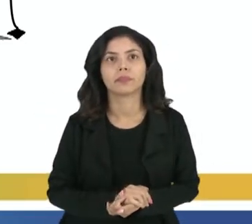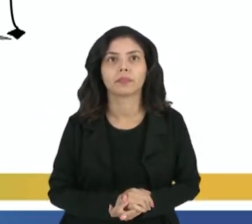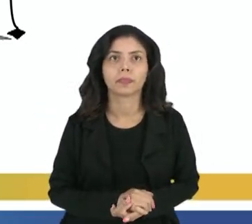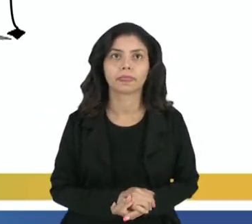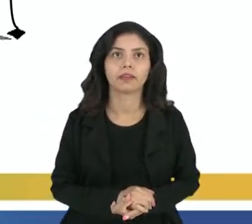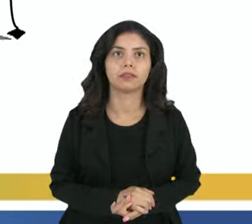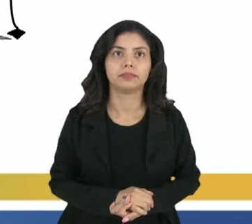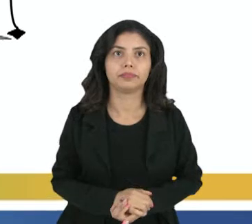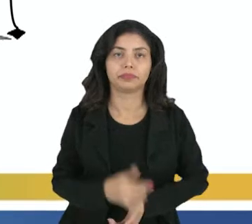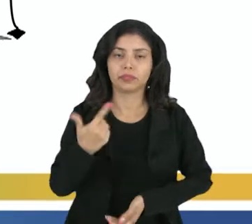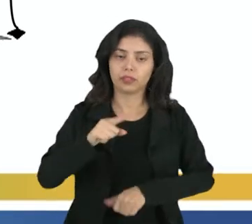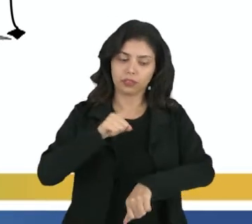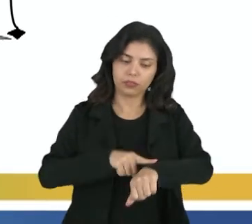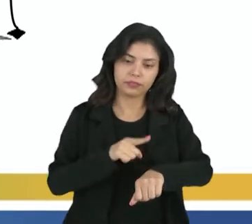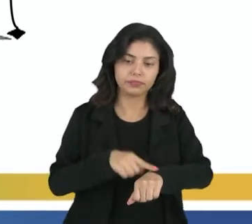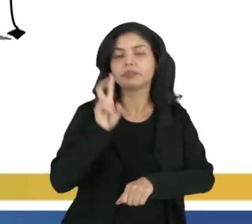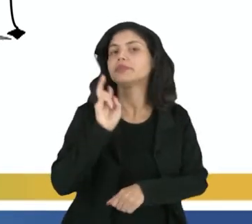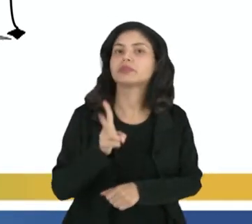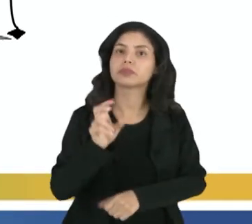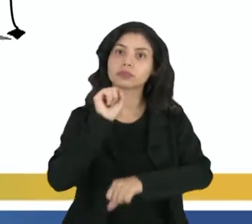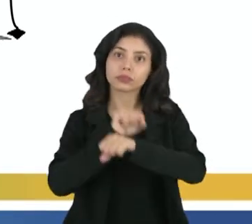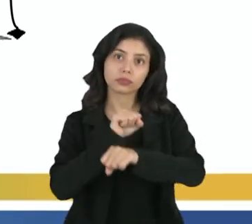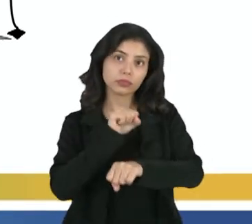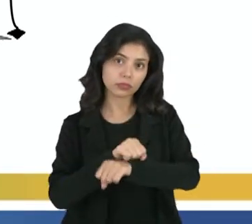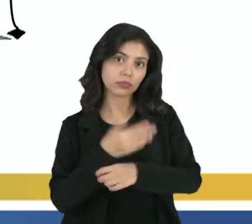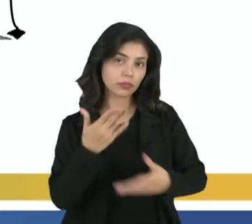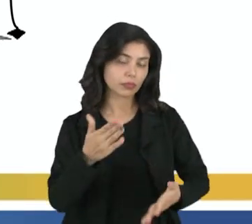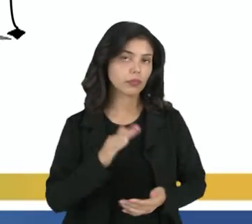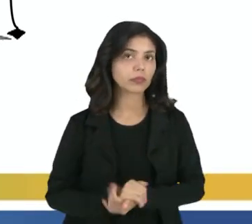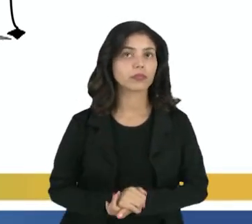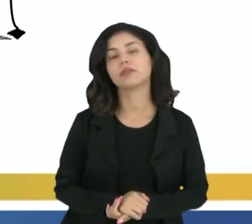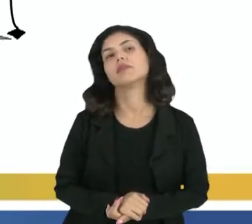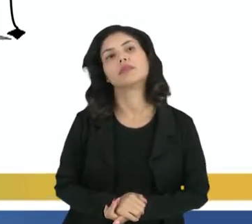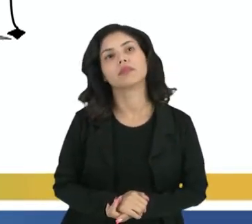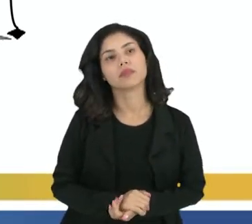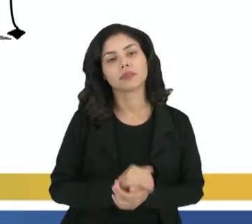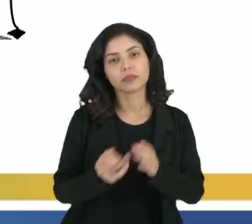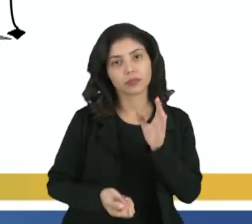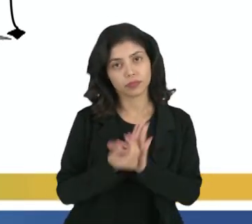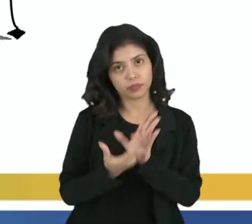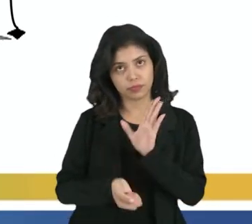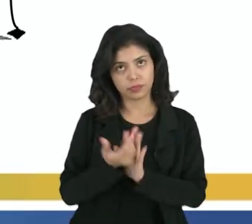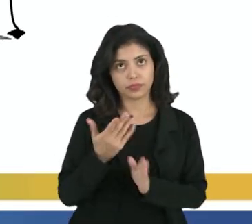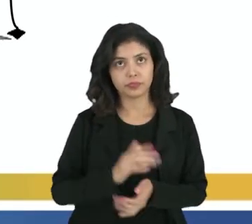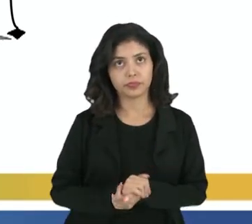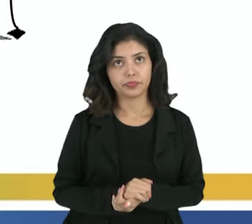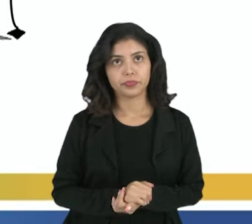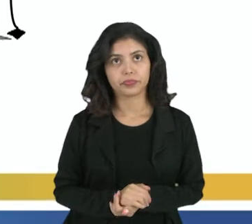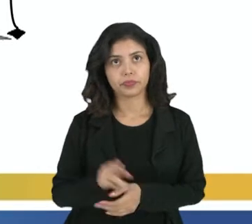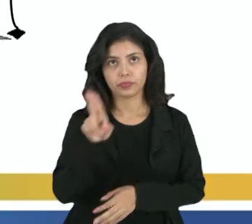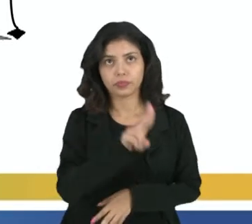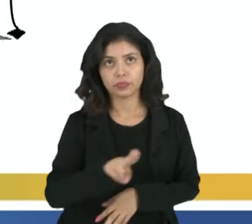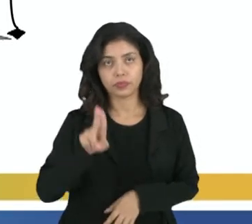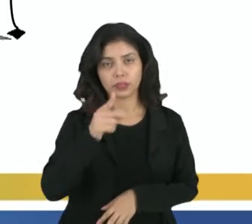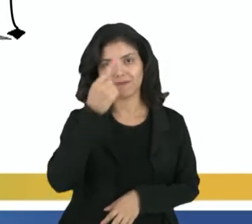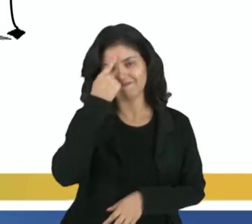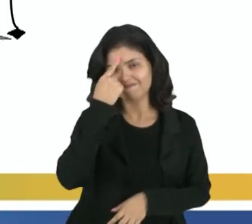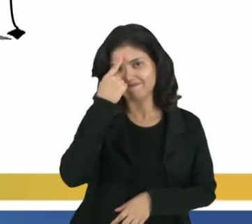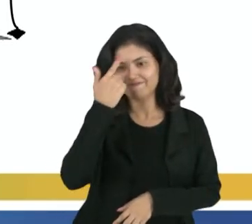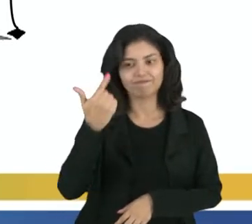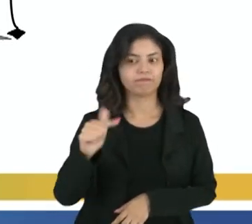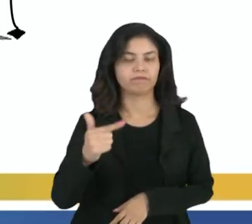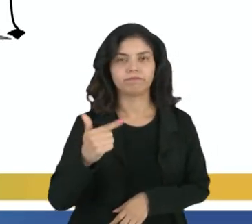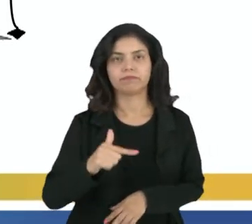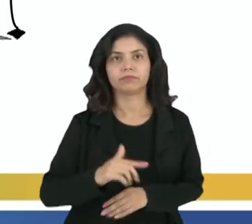recurso, né, não tem um tempo hábil para se esperar essa reprodução, tá? Então, é o uso inconsciente dos